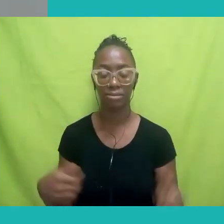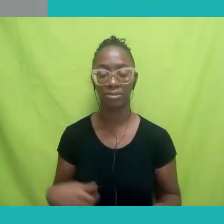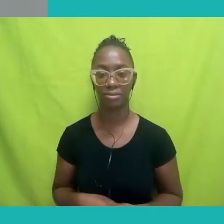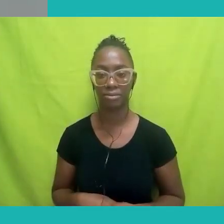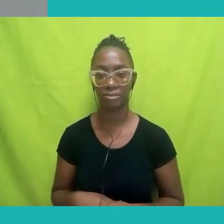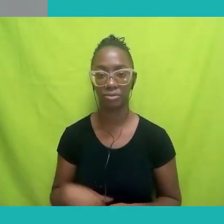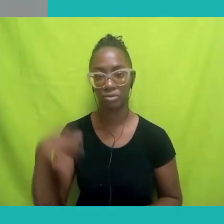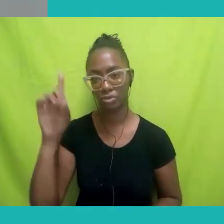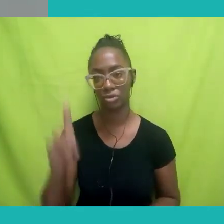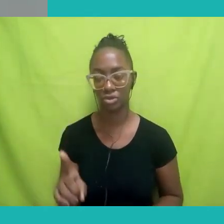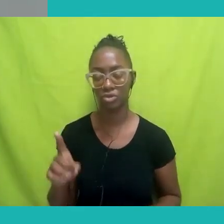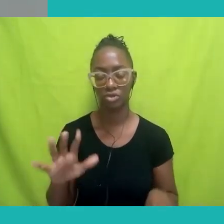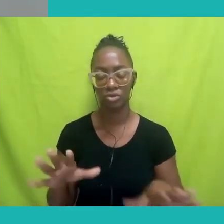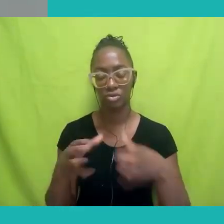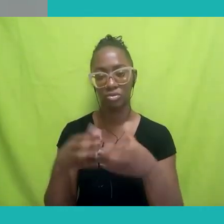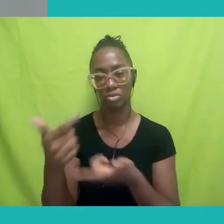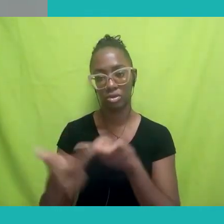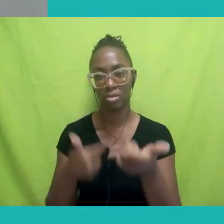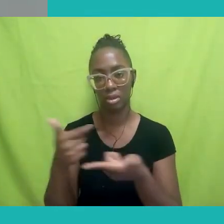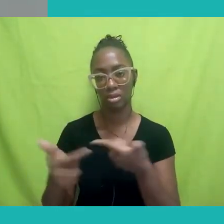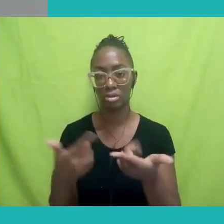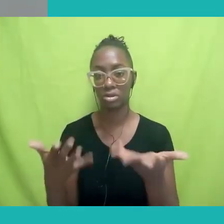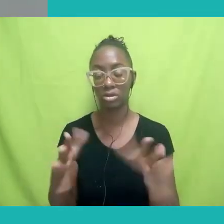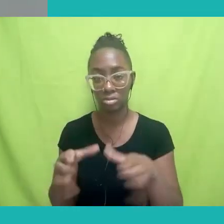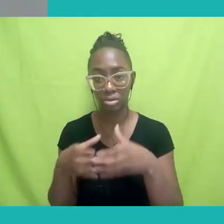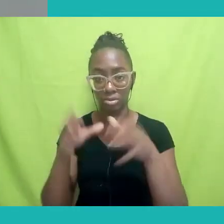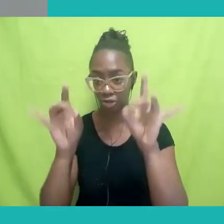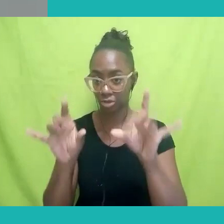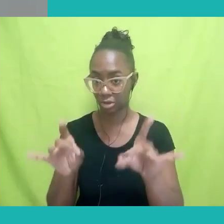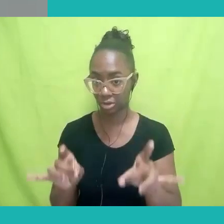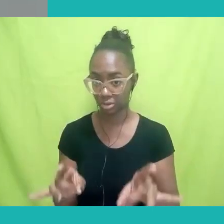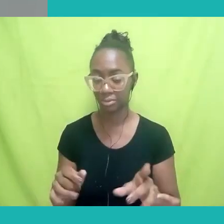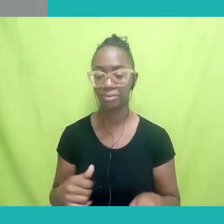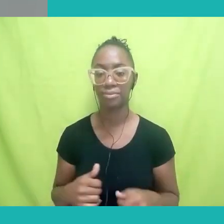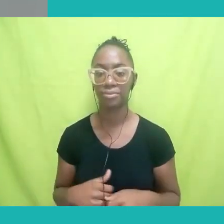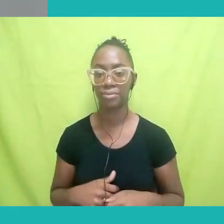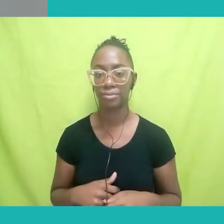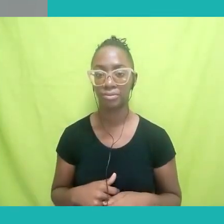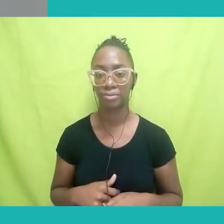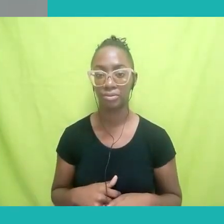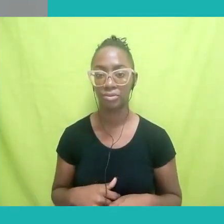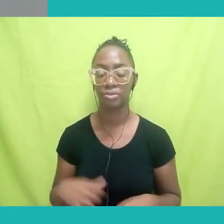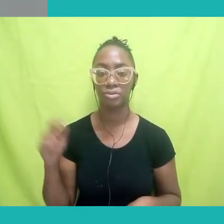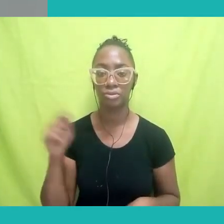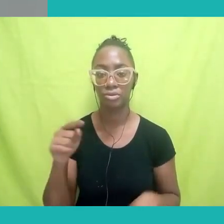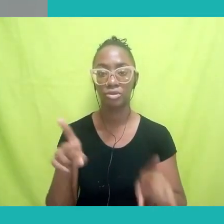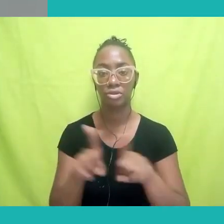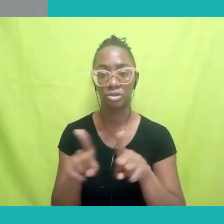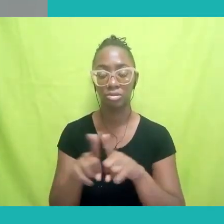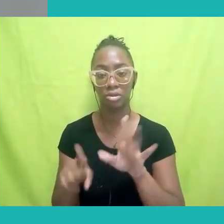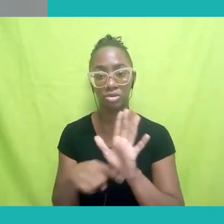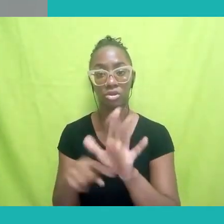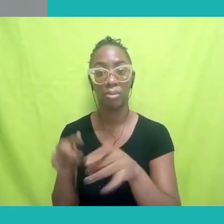da classe trabalhadora. Então, é uma categoria especial, é uma categoria que contribui para poder ter a